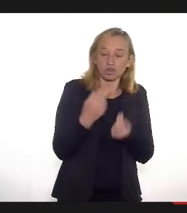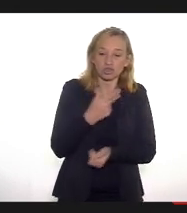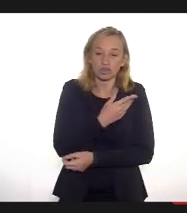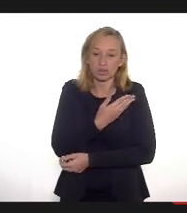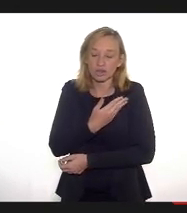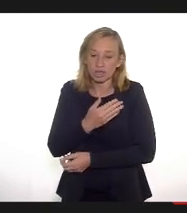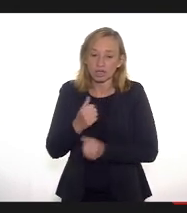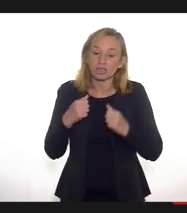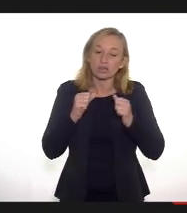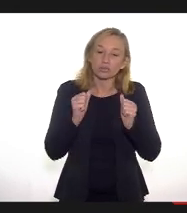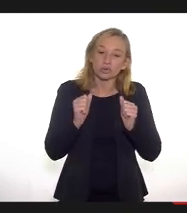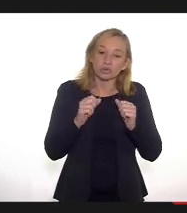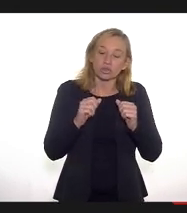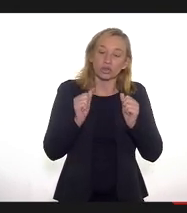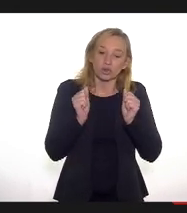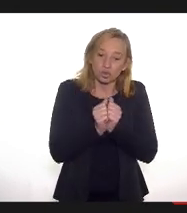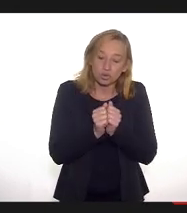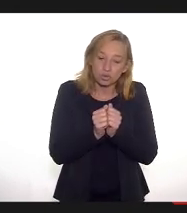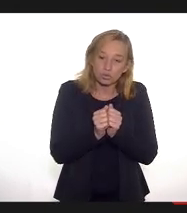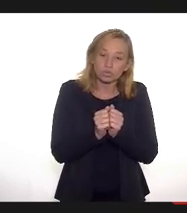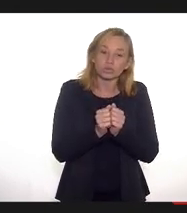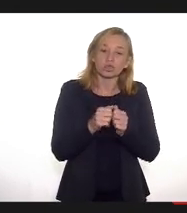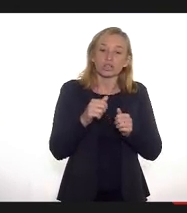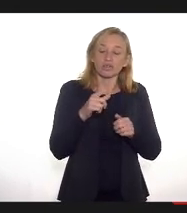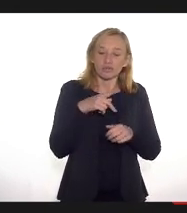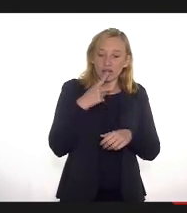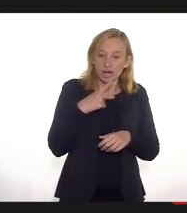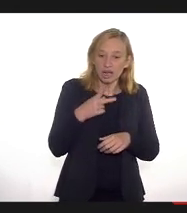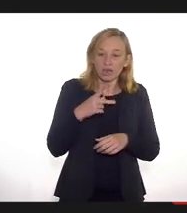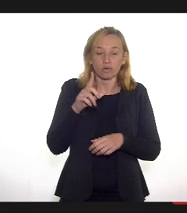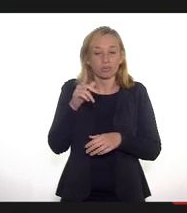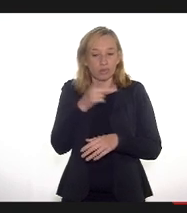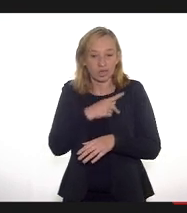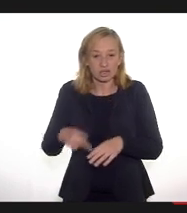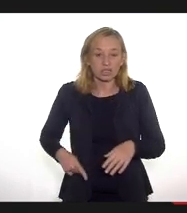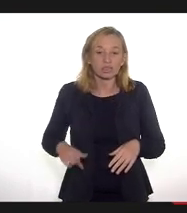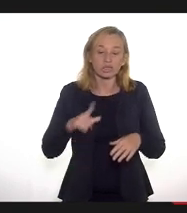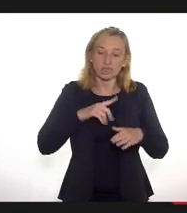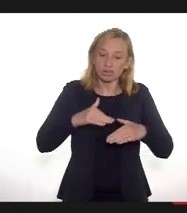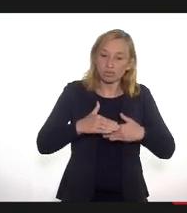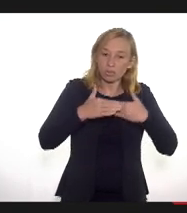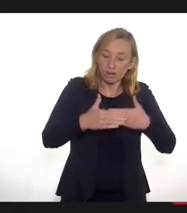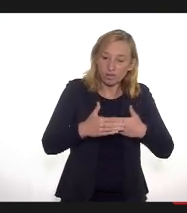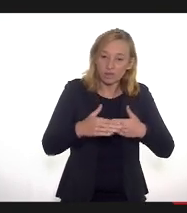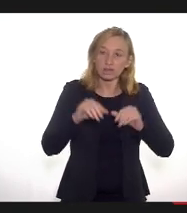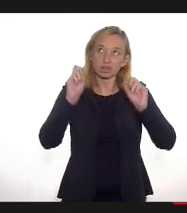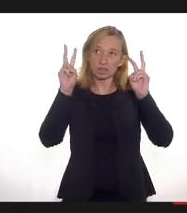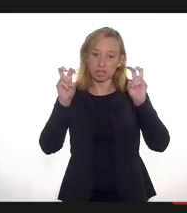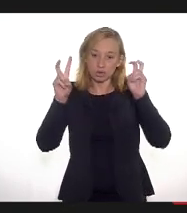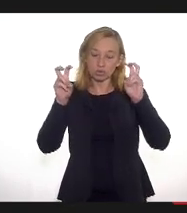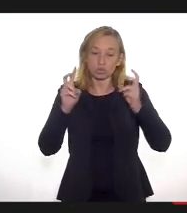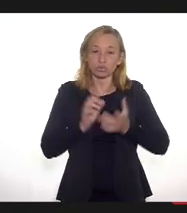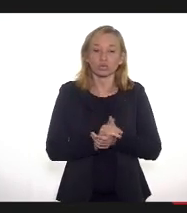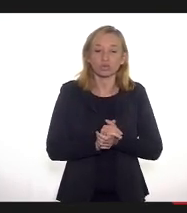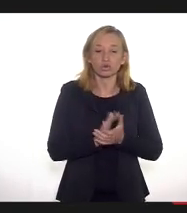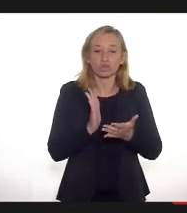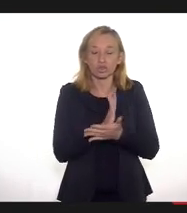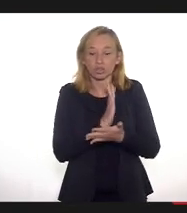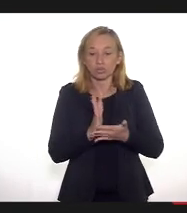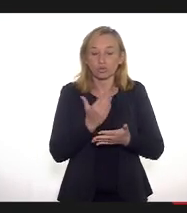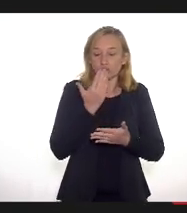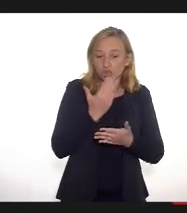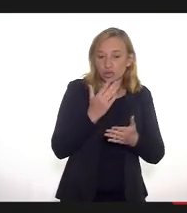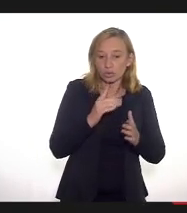estudantes secundaristas, levei essa questão para o presidente João, de se teve algum avanço nessa questão de algum tipo de